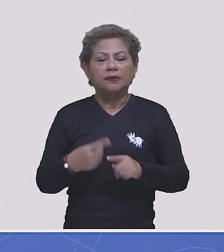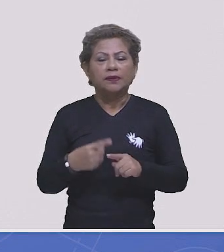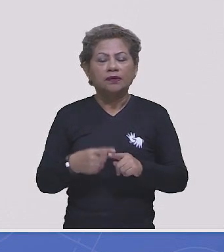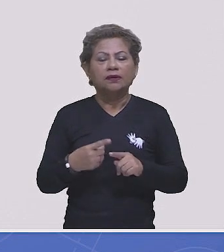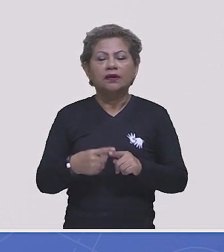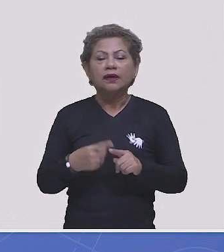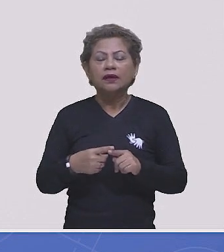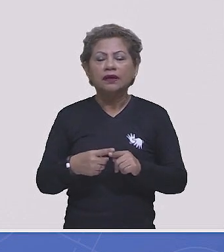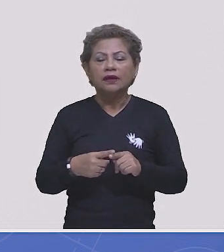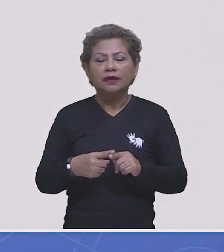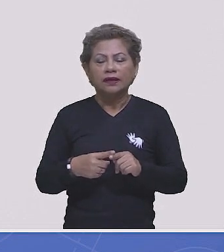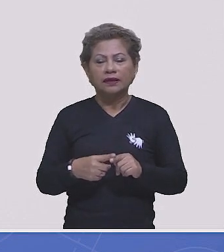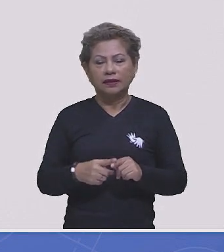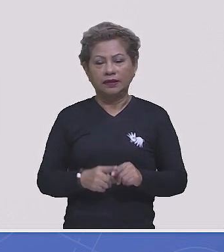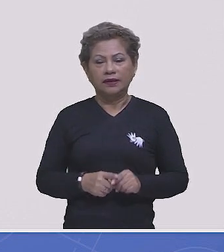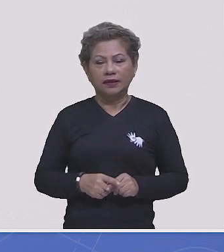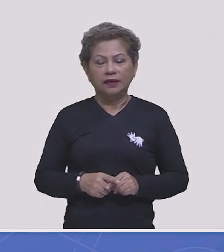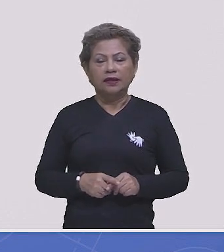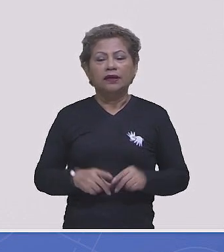aos romanos pelos